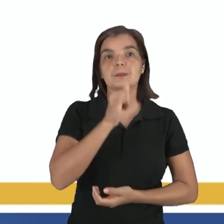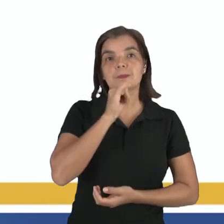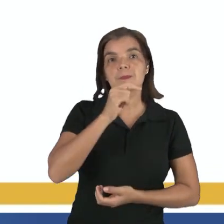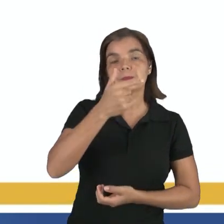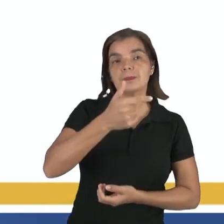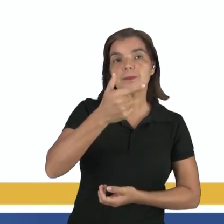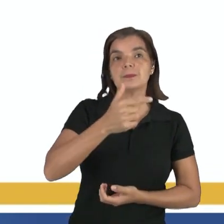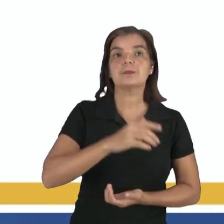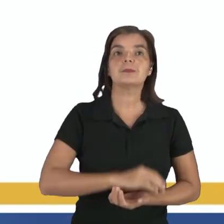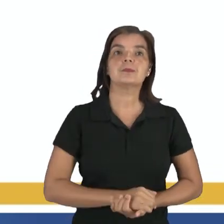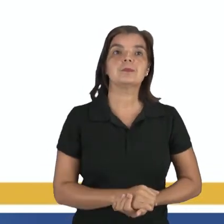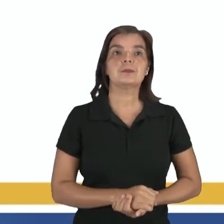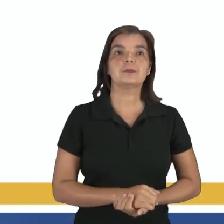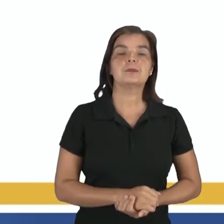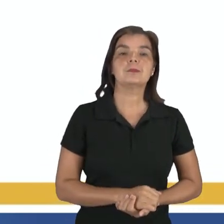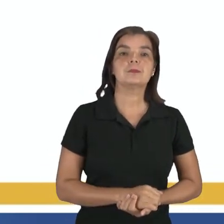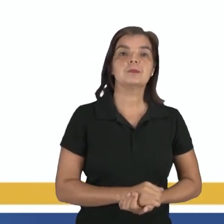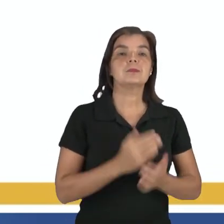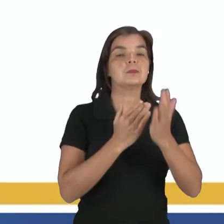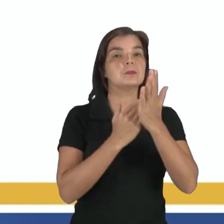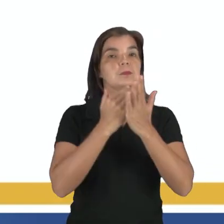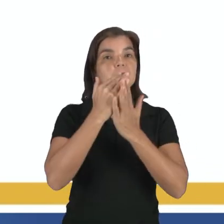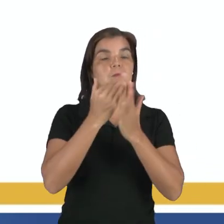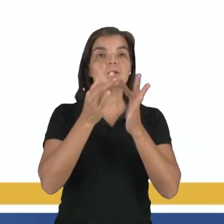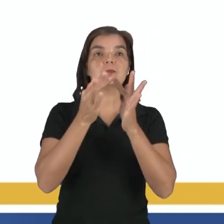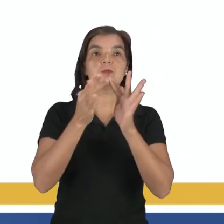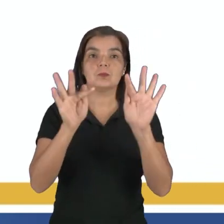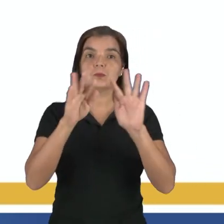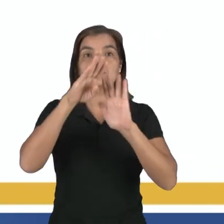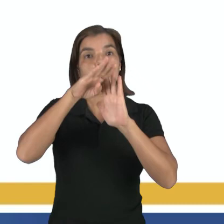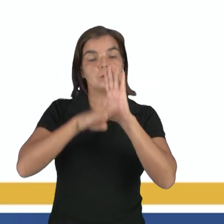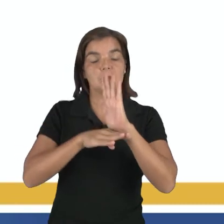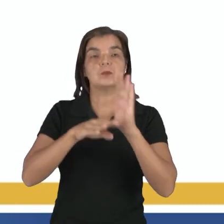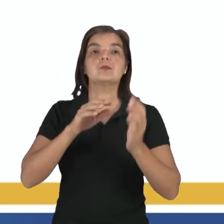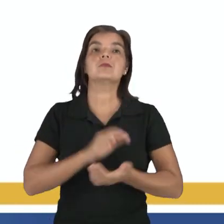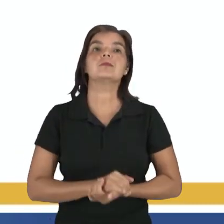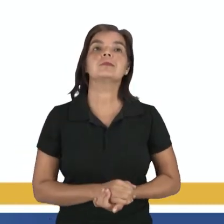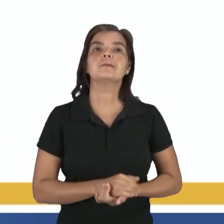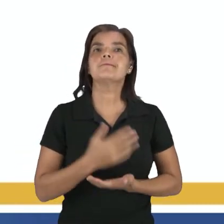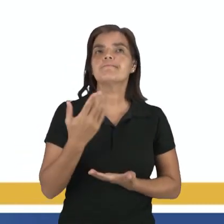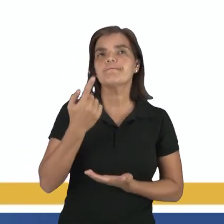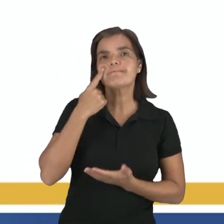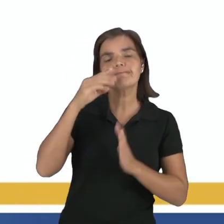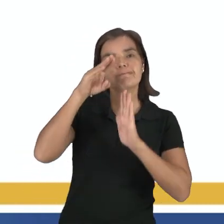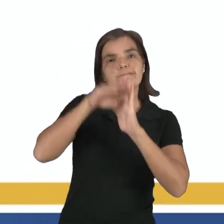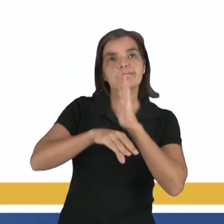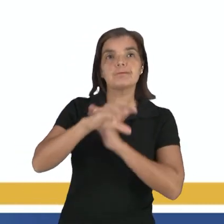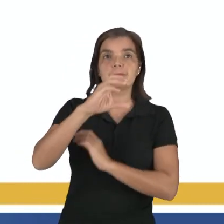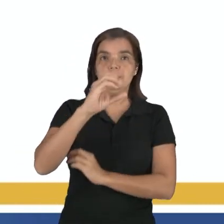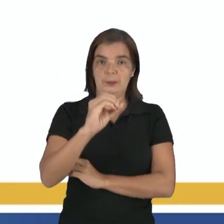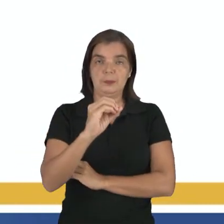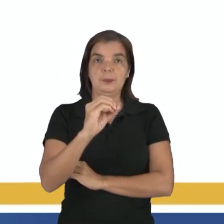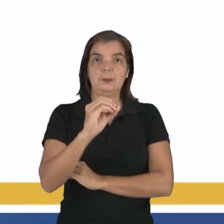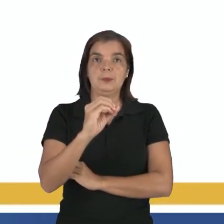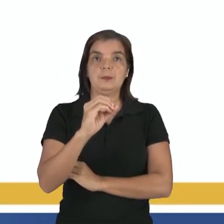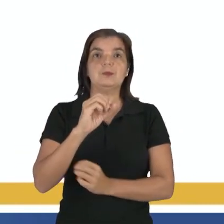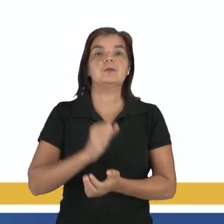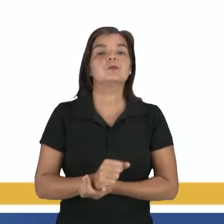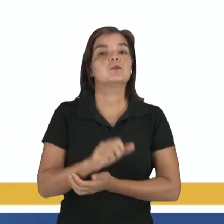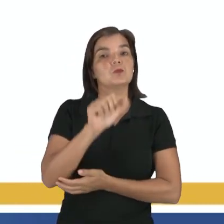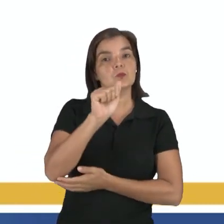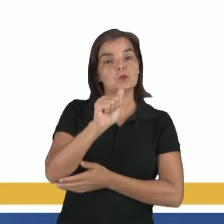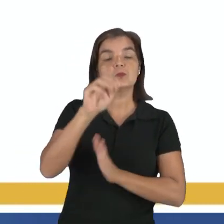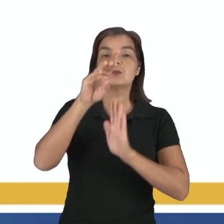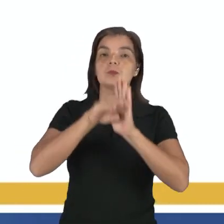Exemplo 2. A função decrescente, quando for menor do que zero, o